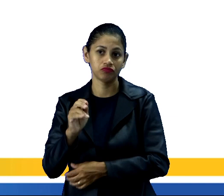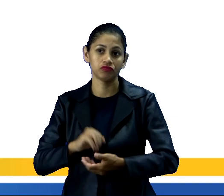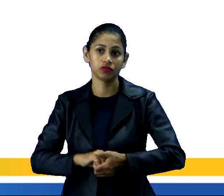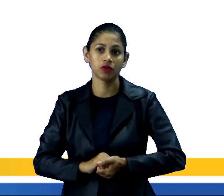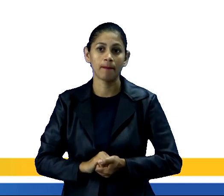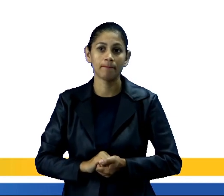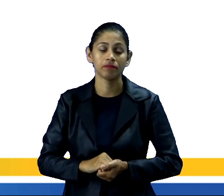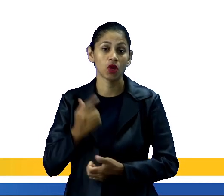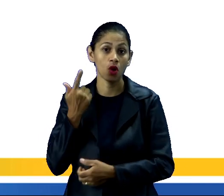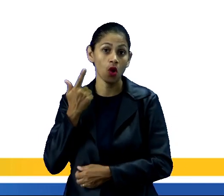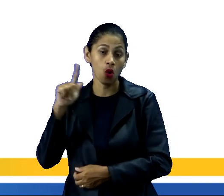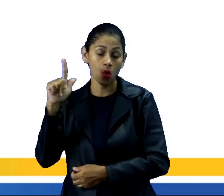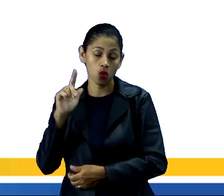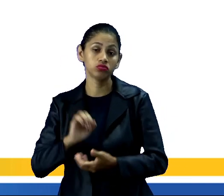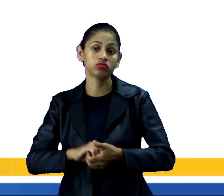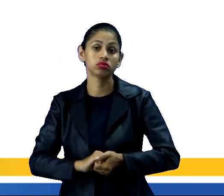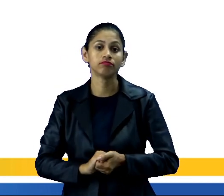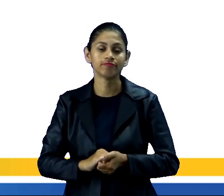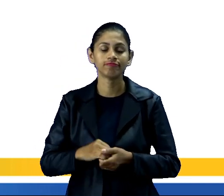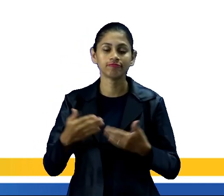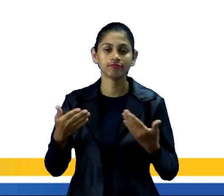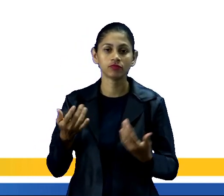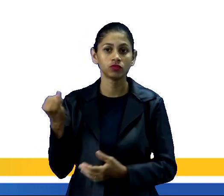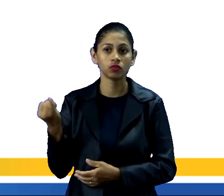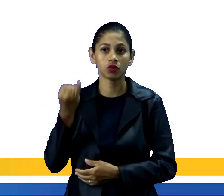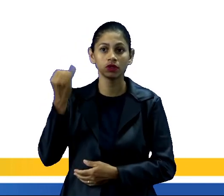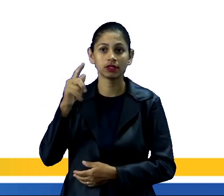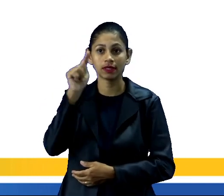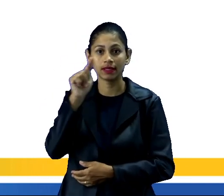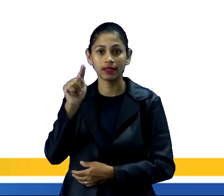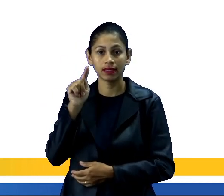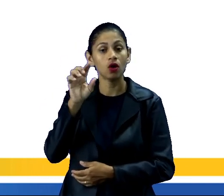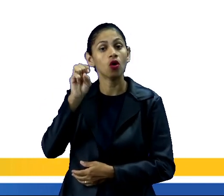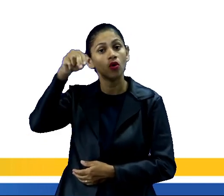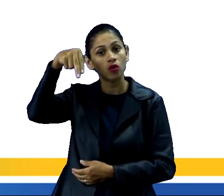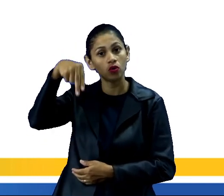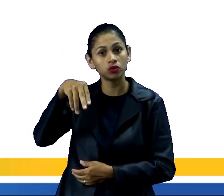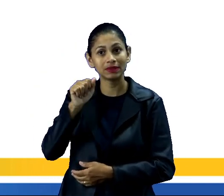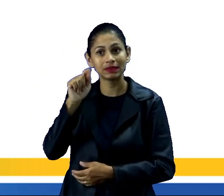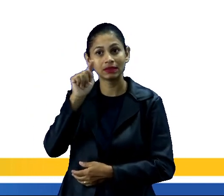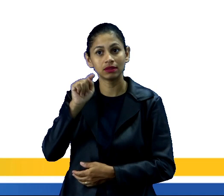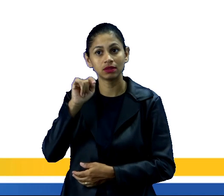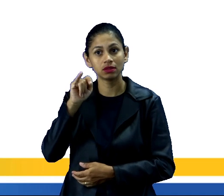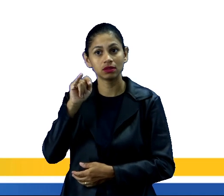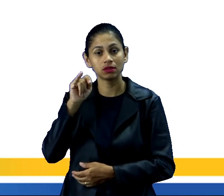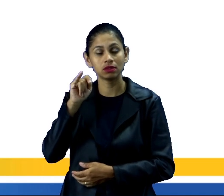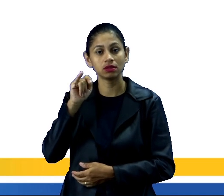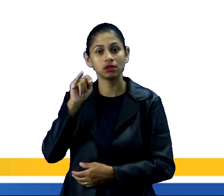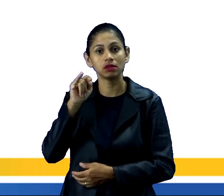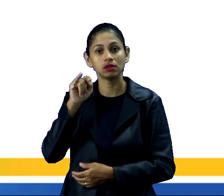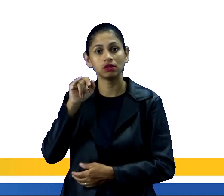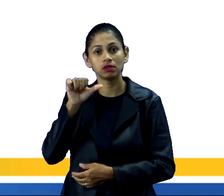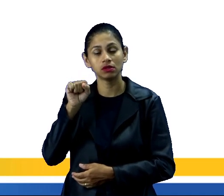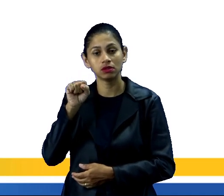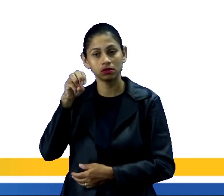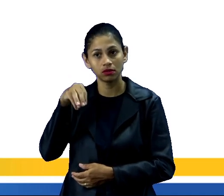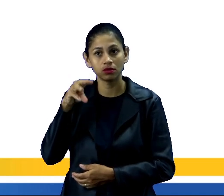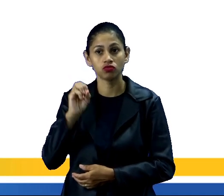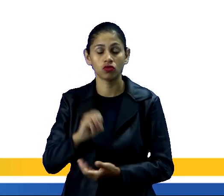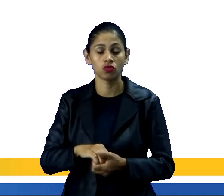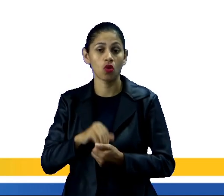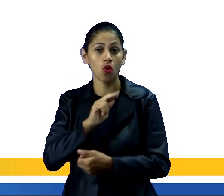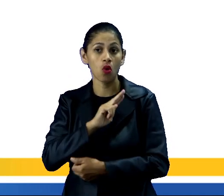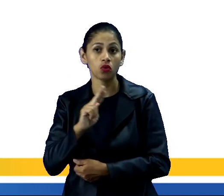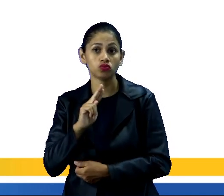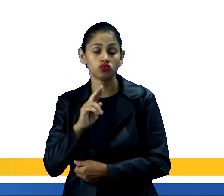na história da humanidade que a gente tem é o nazismo, né? O nazismo é uma abreviação do nacionalsocialismo. Ele é o nome de uma